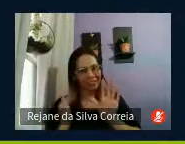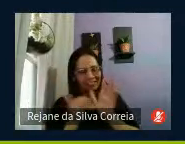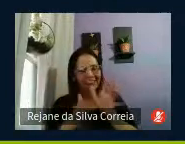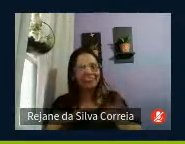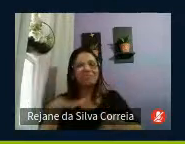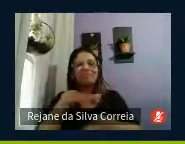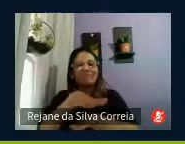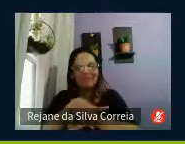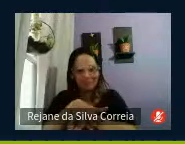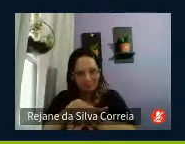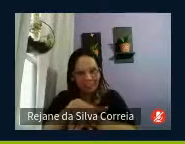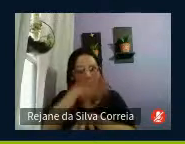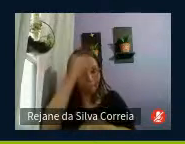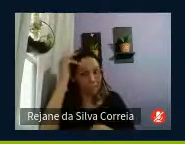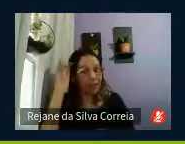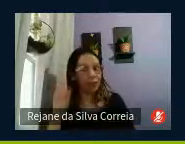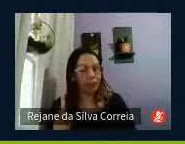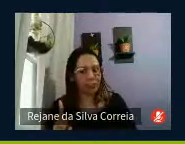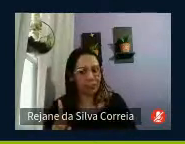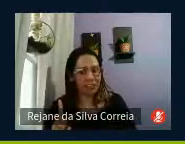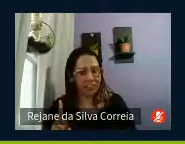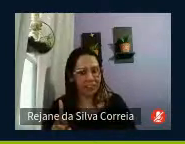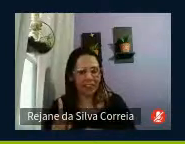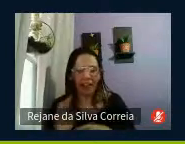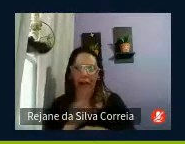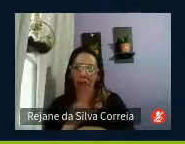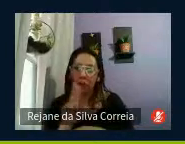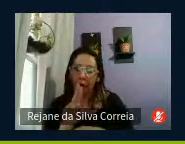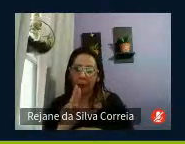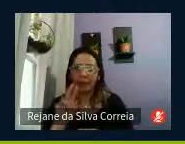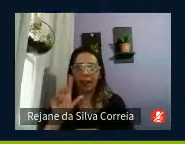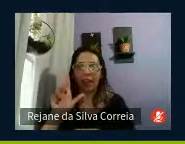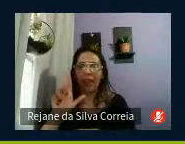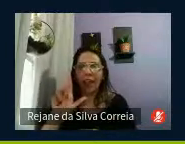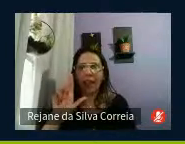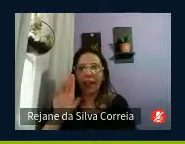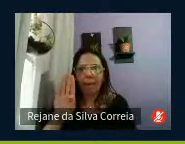com Deficiência. O nome mais curtinho é LBI,